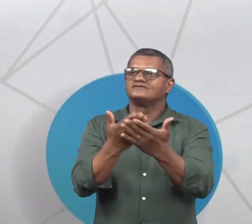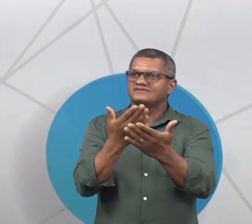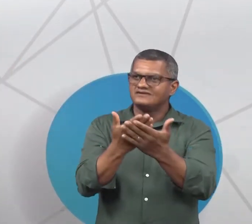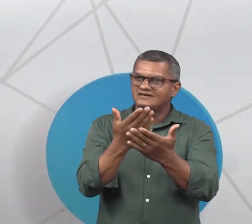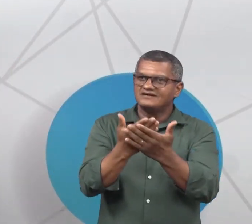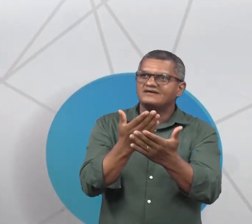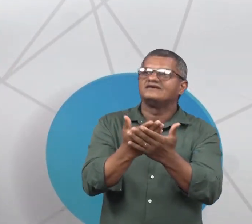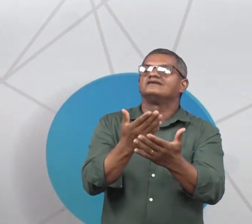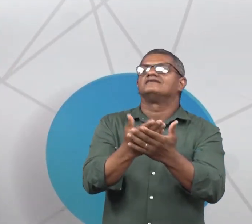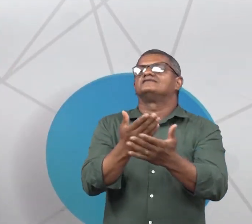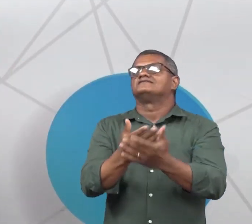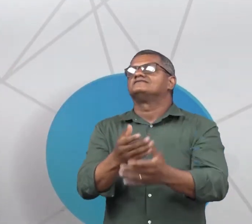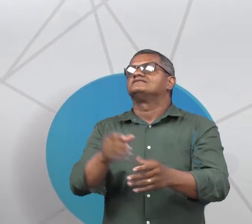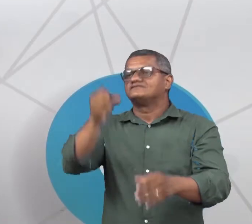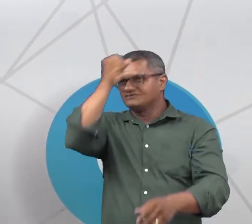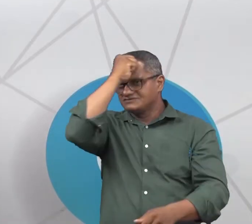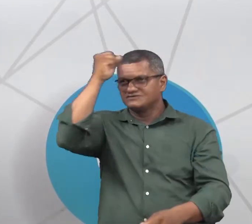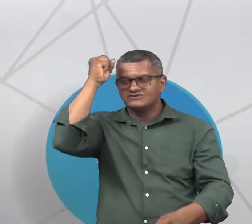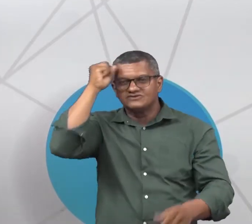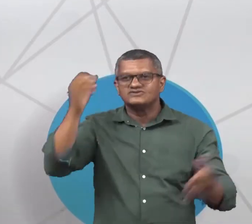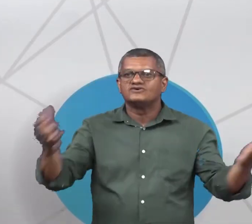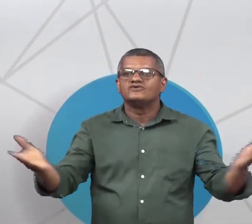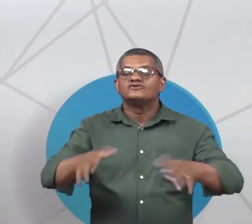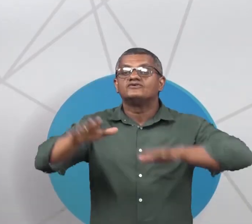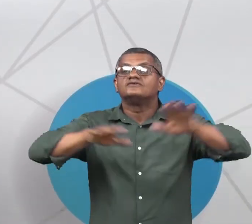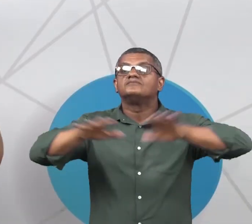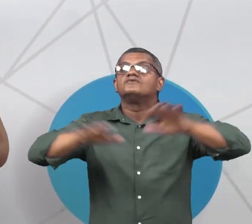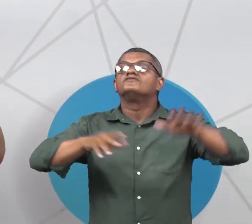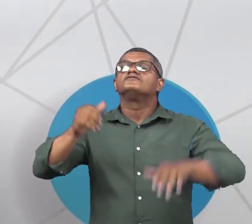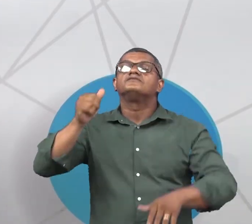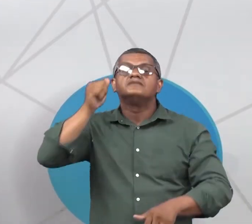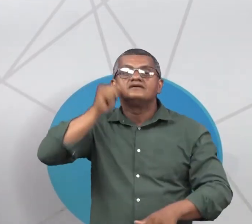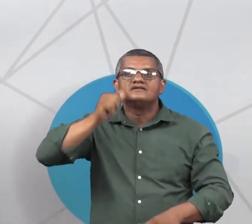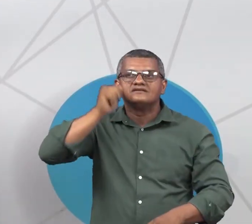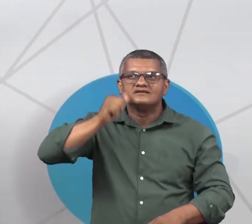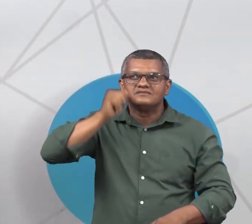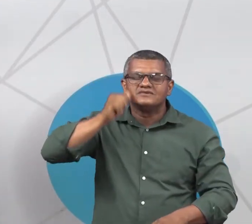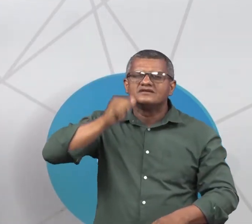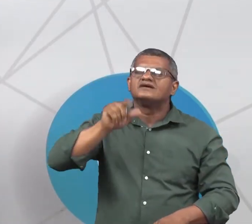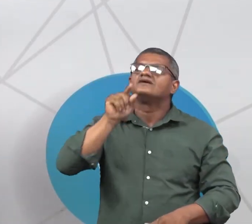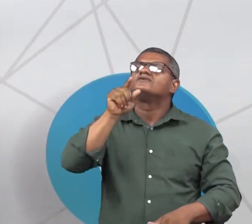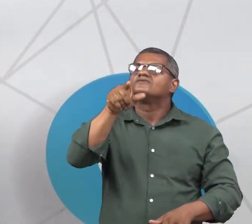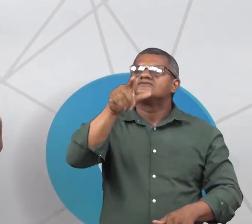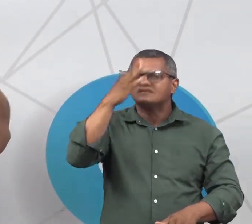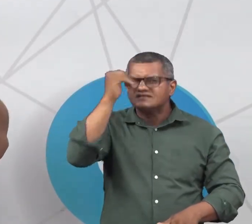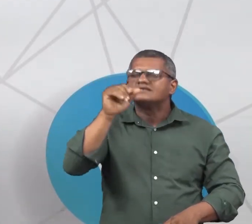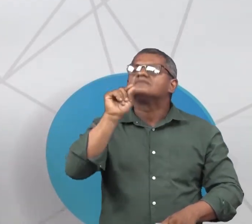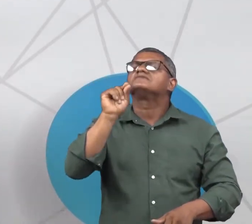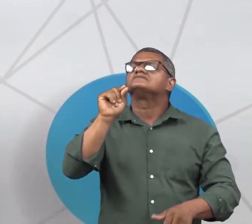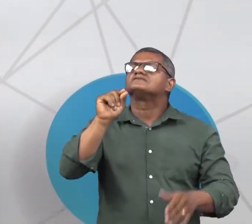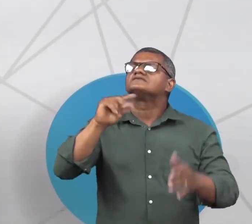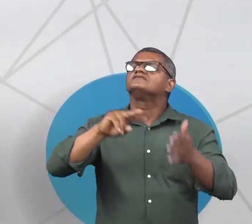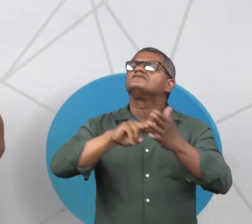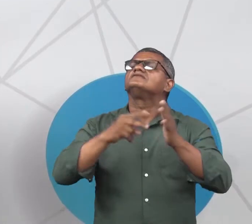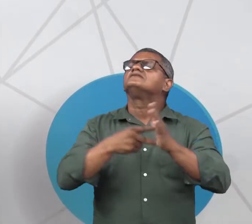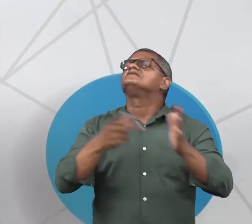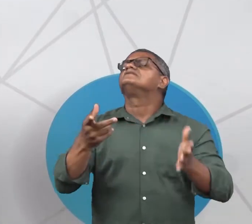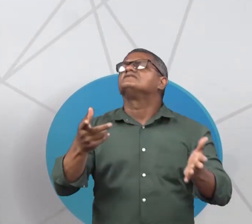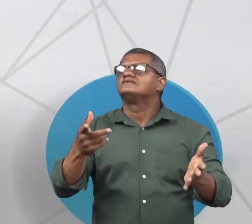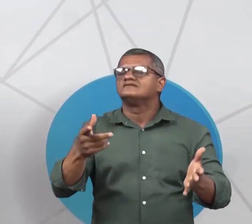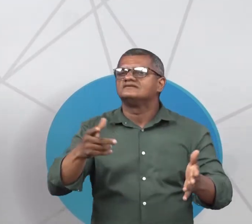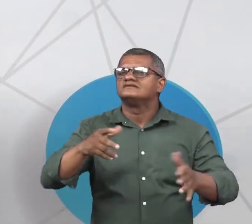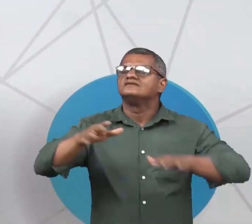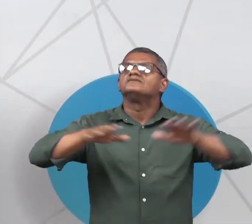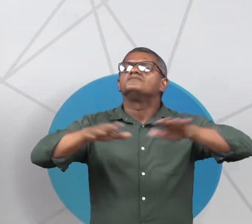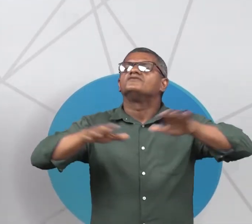será a respeito do movimento feminista. Você sabe o que é que significa esse movimento social? Numa aula anterior, eu trabalhei